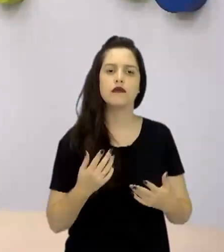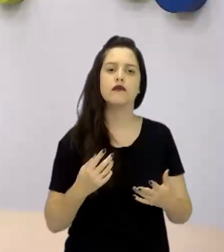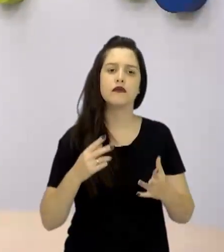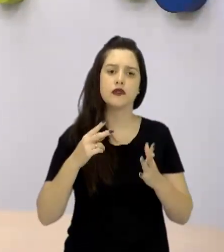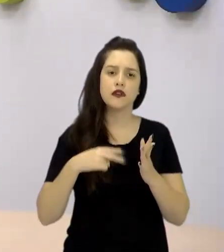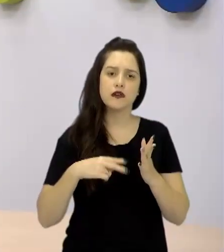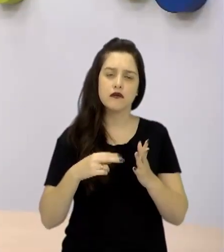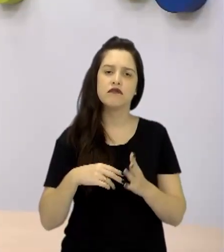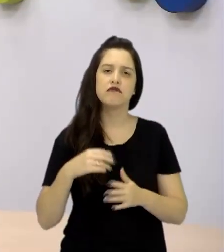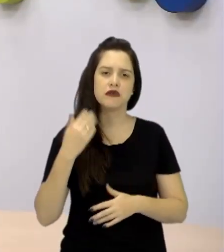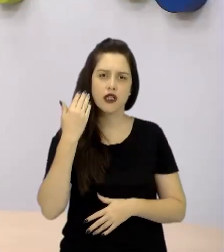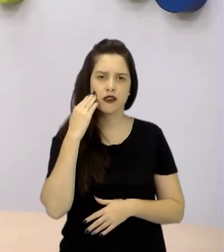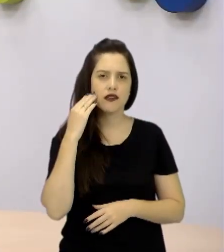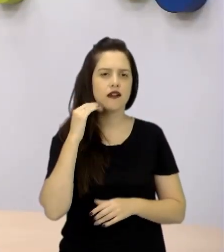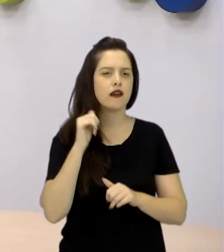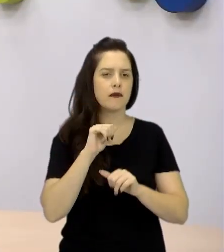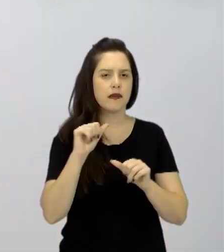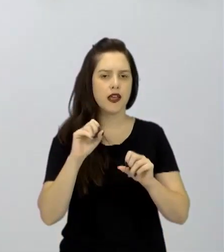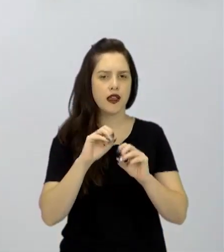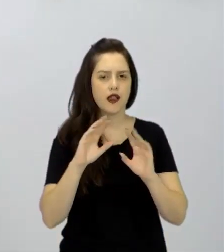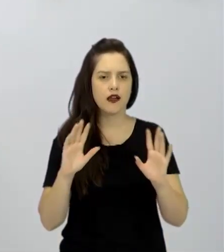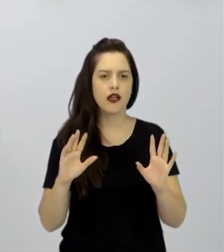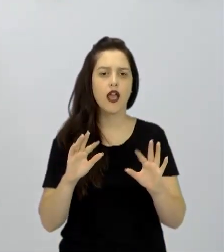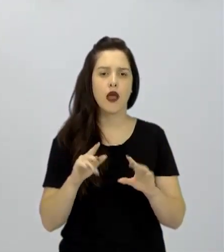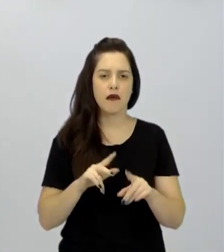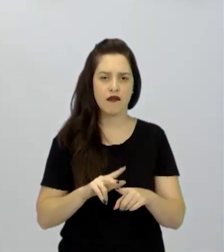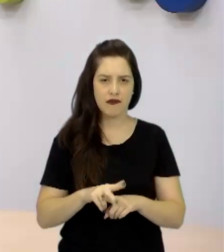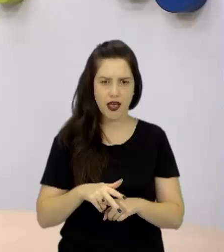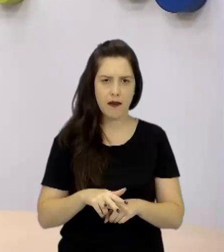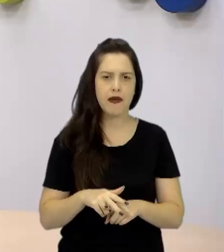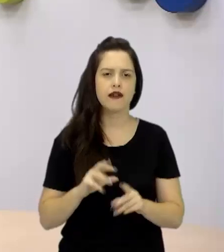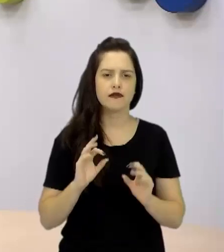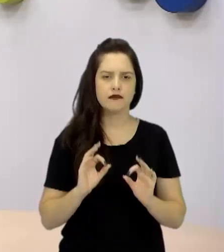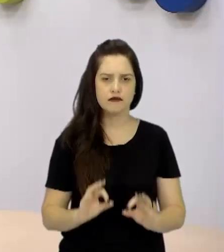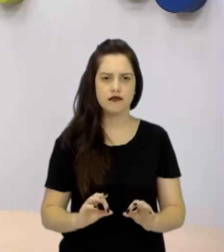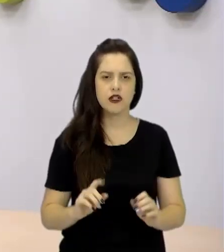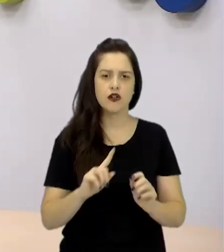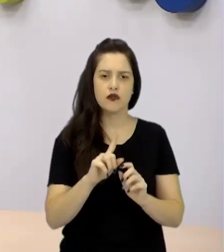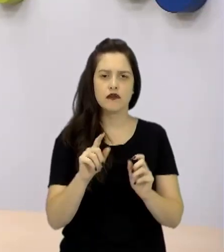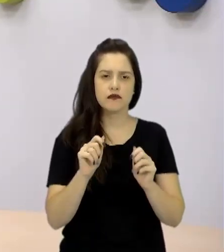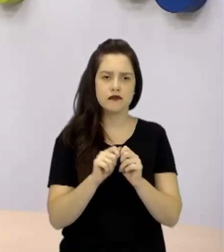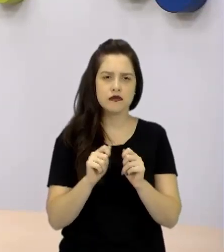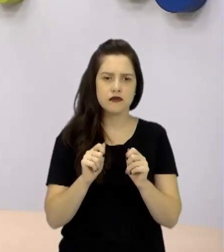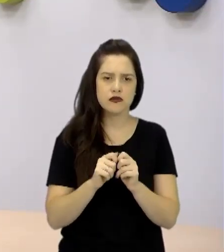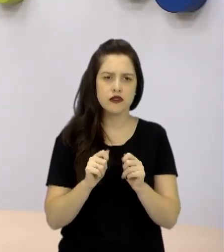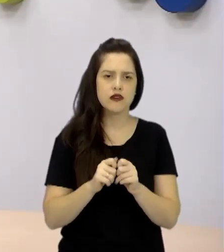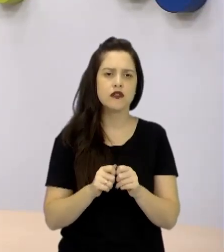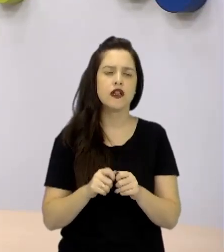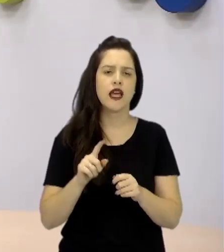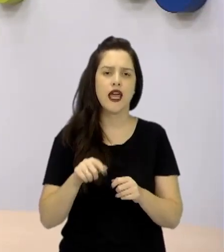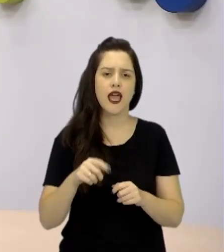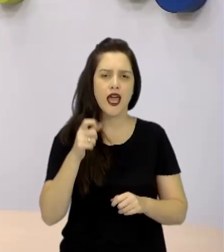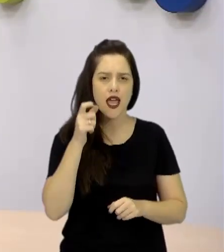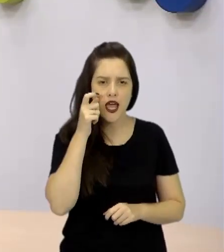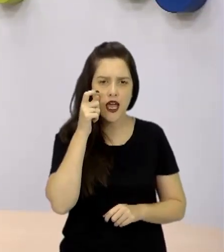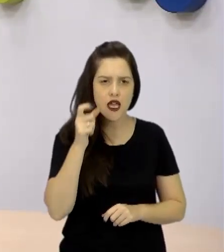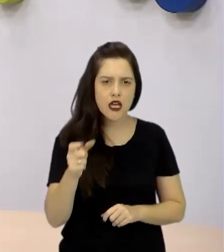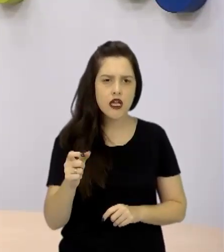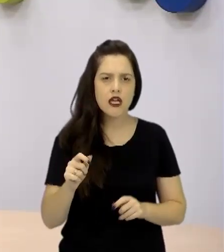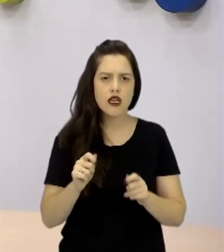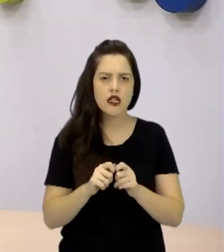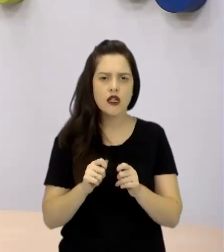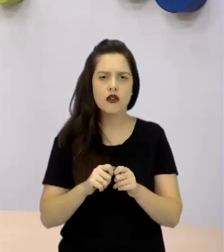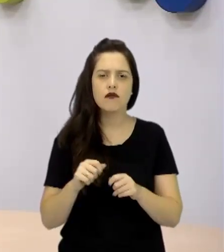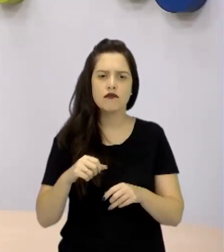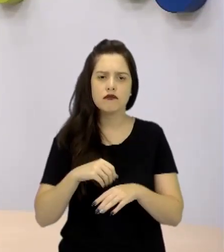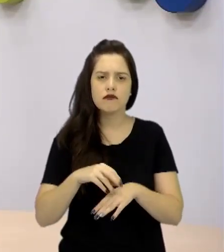foi Exato. Anteriormente. Então, a ordem que você faz a leitura aí, extremamente importante, e acaba fazendo com que você acerte,